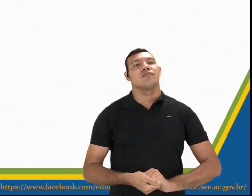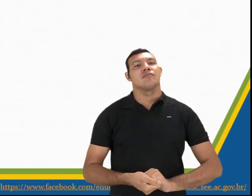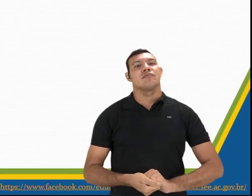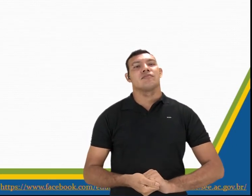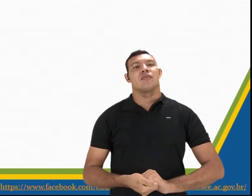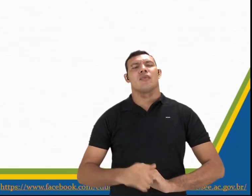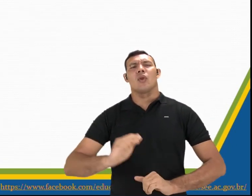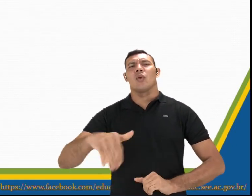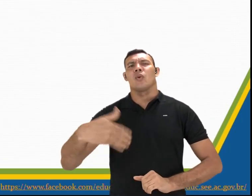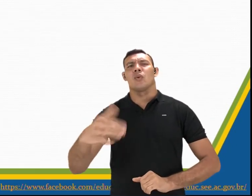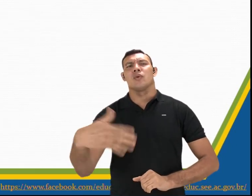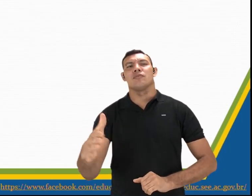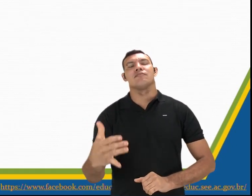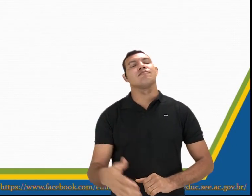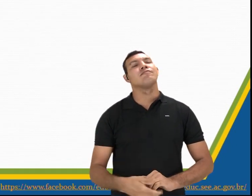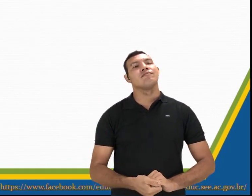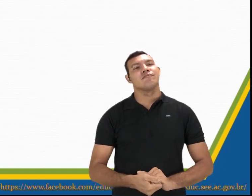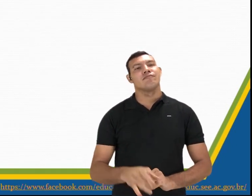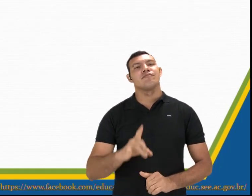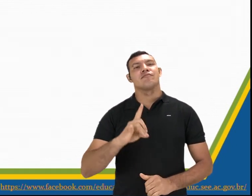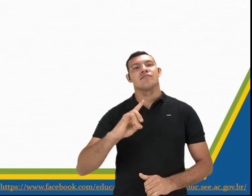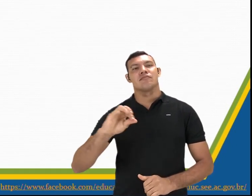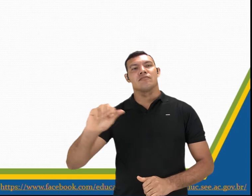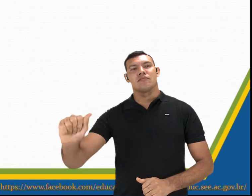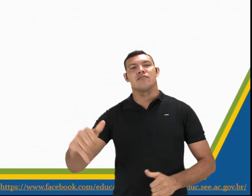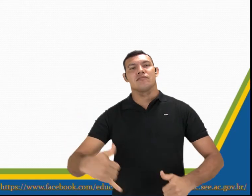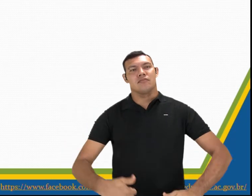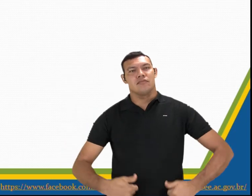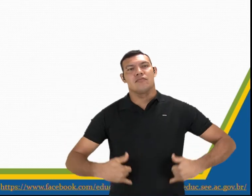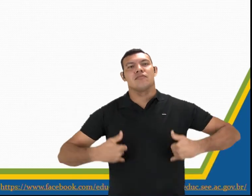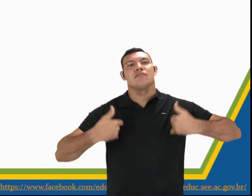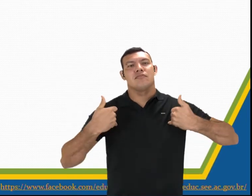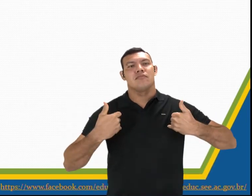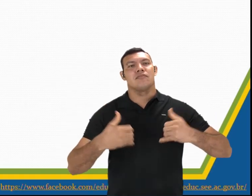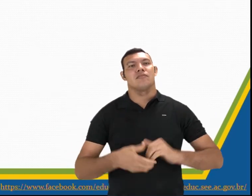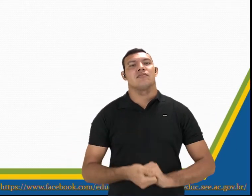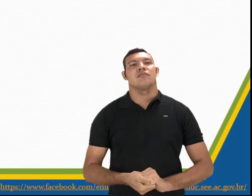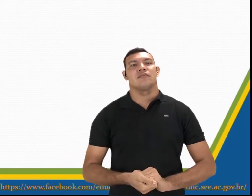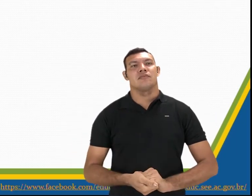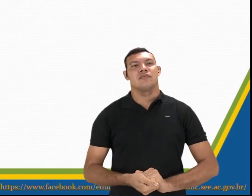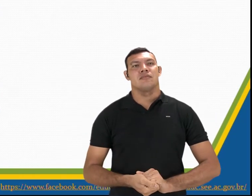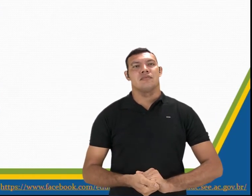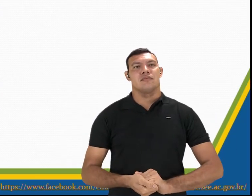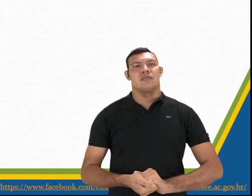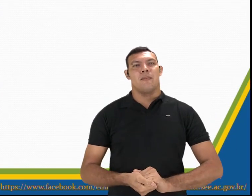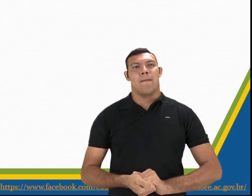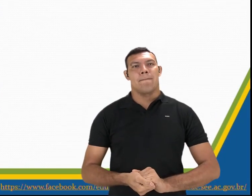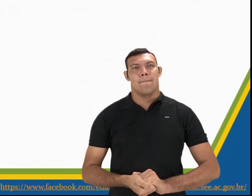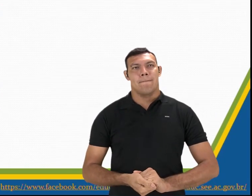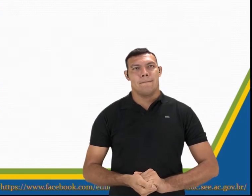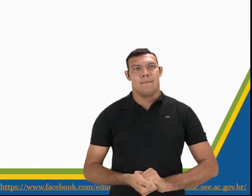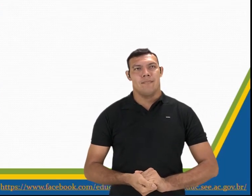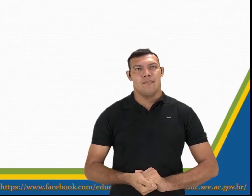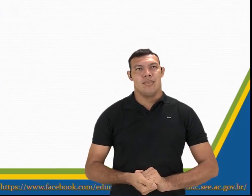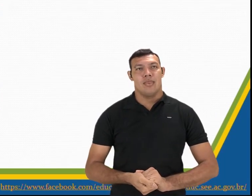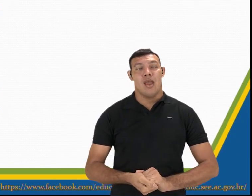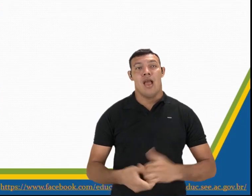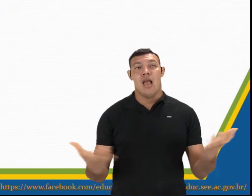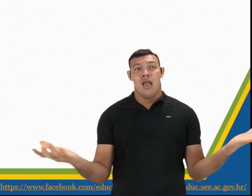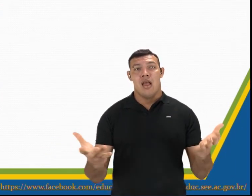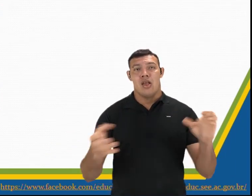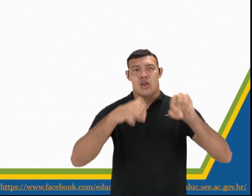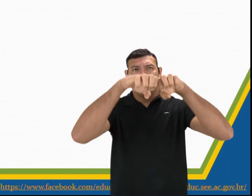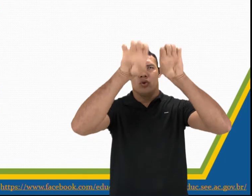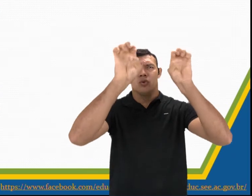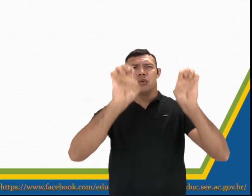E quando? No dia do aniversário, da data natalícia, tá? E o corpo do